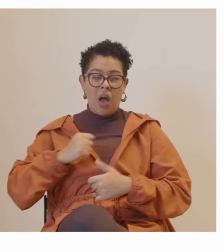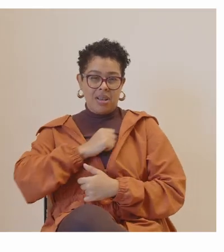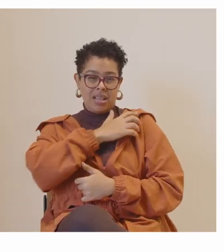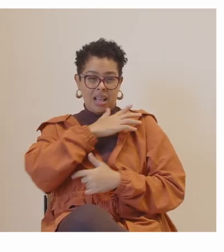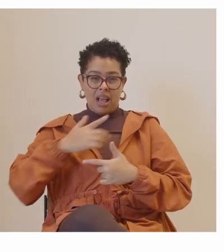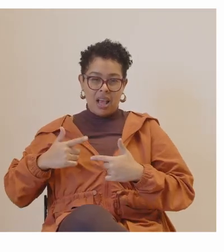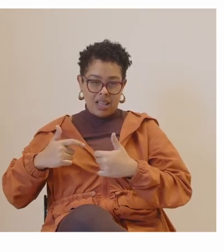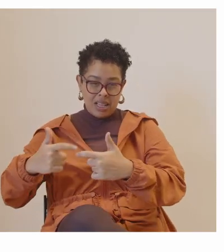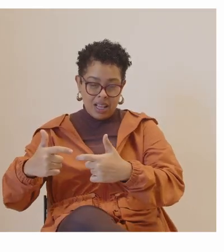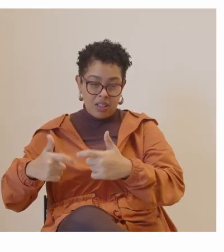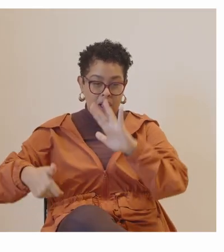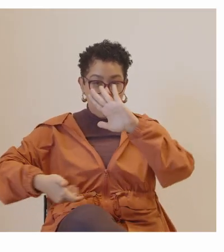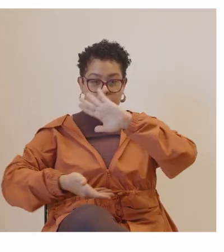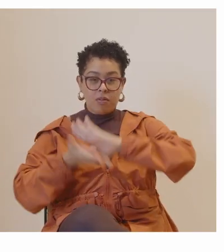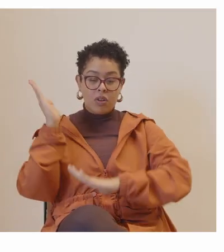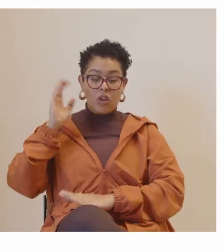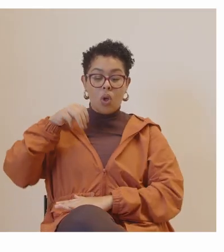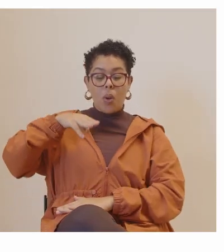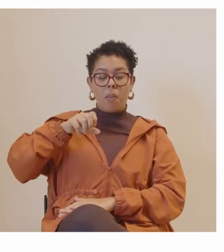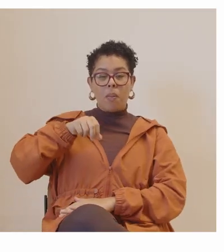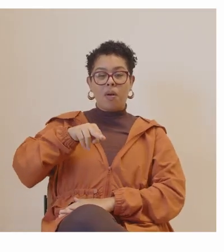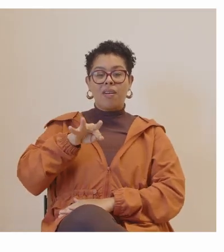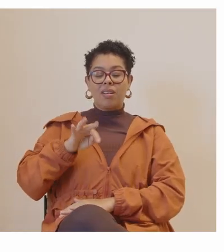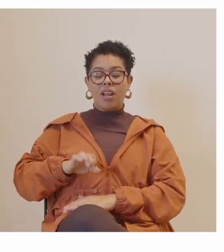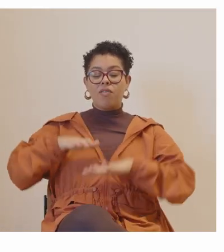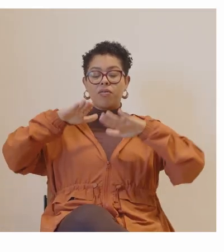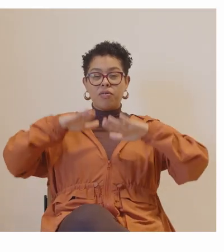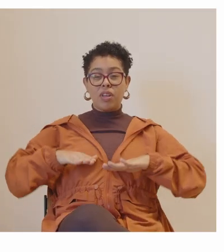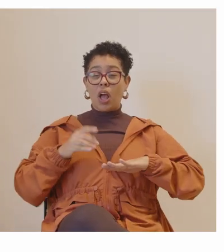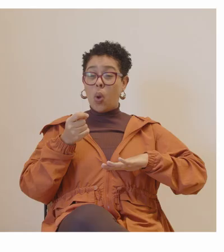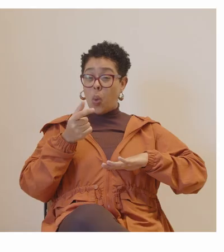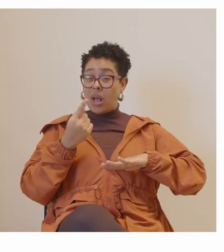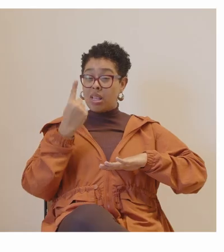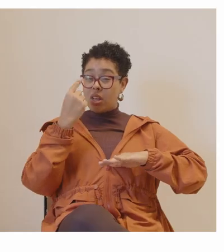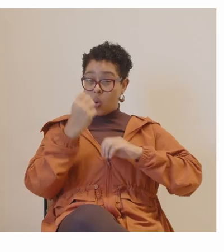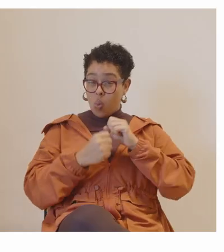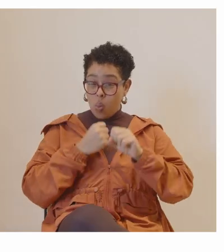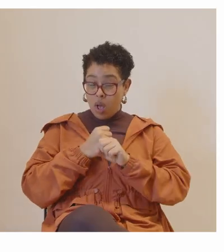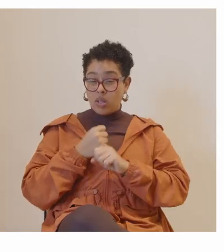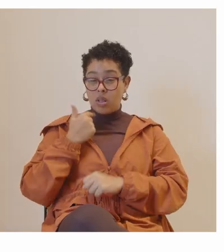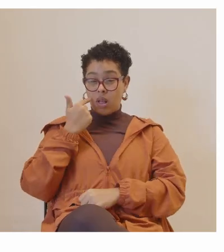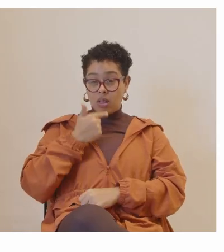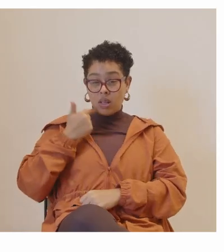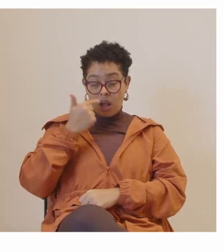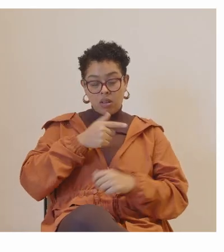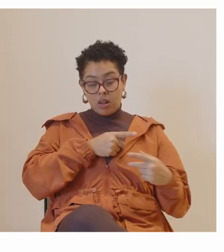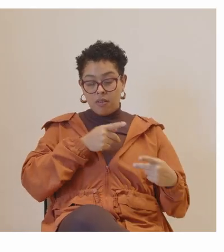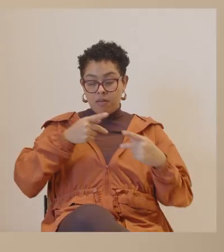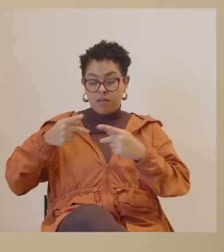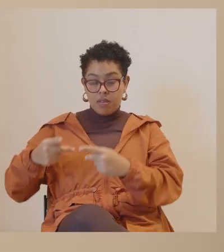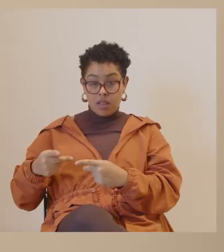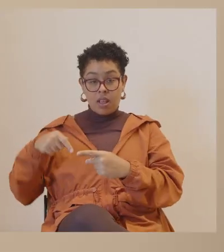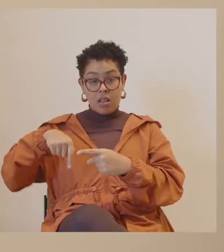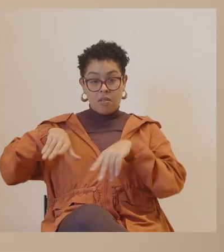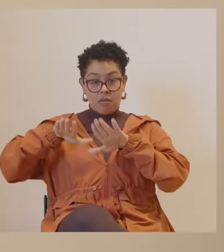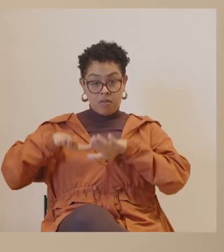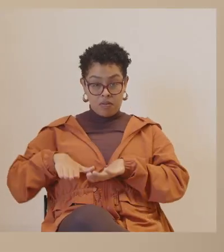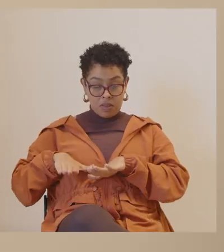O Monet vai se estabelecer por quase um ano em Londres. A primeira visita que ele faz a Londres,